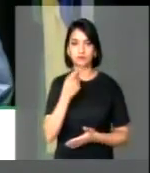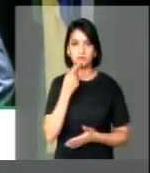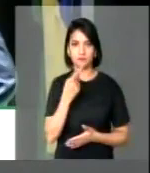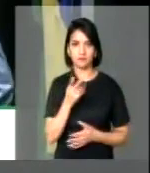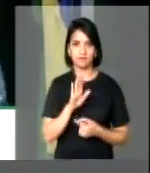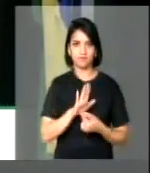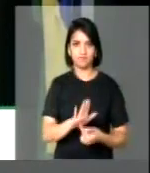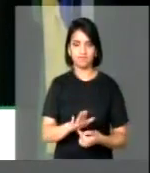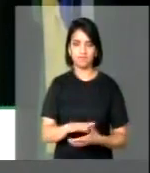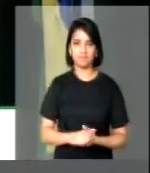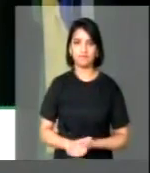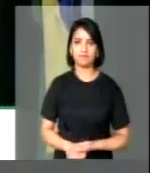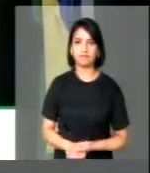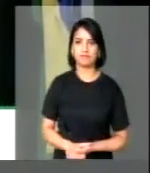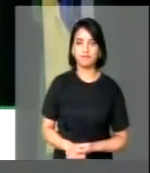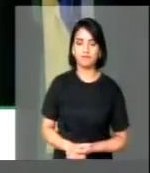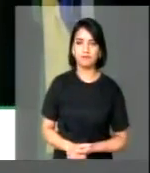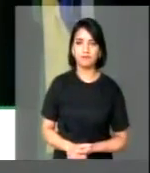semana.